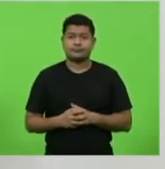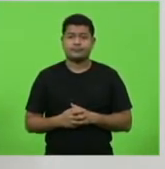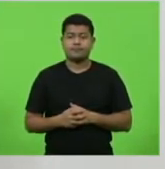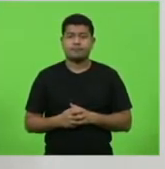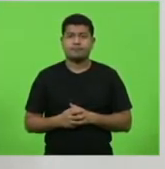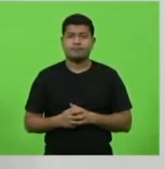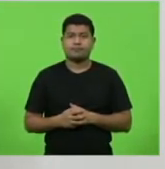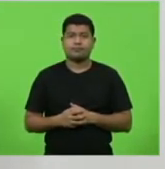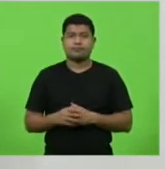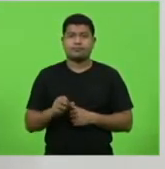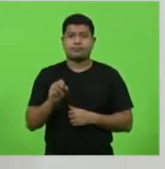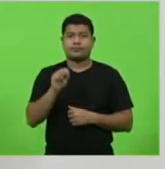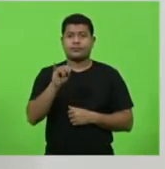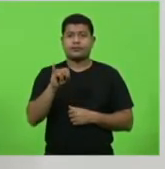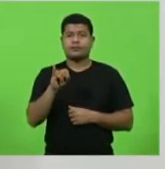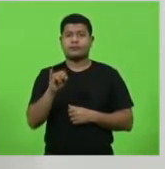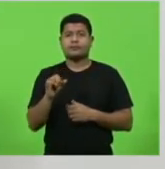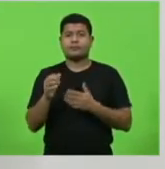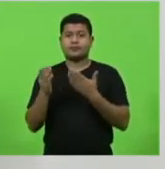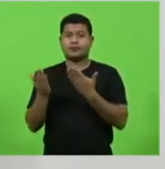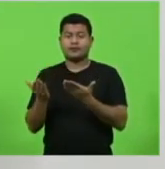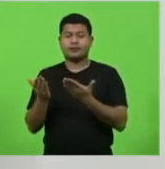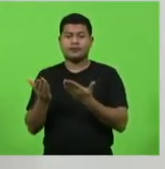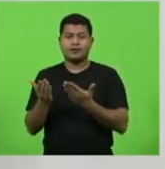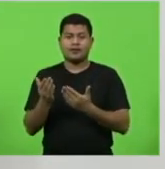Se fosse no TikTok, ia dar um... Ui!